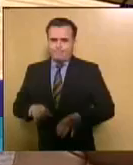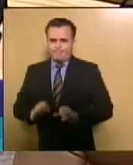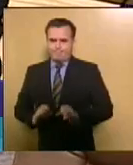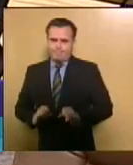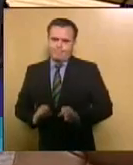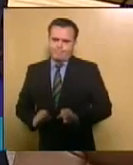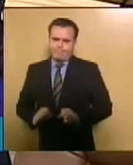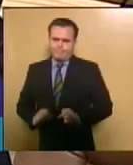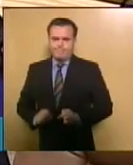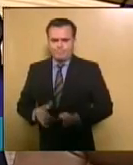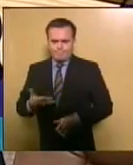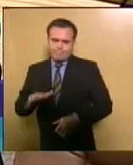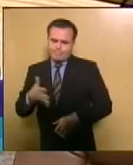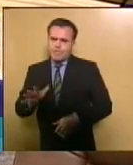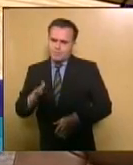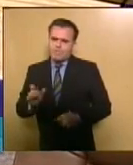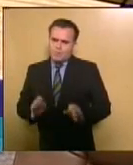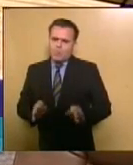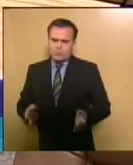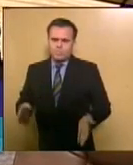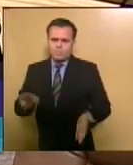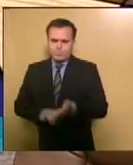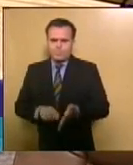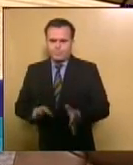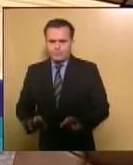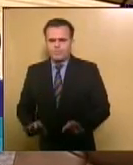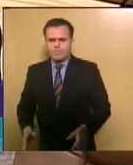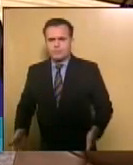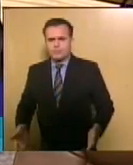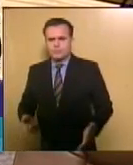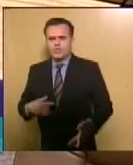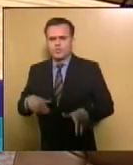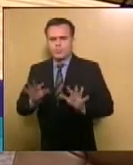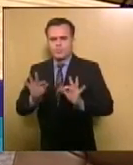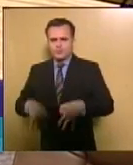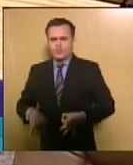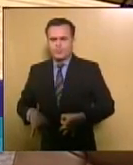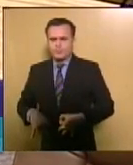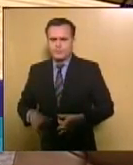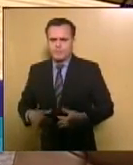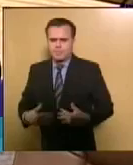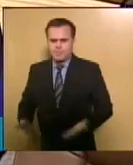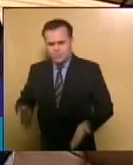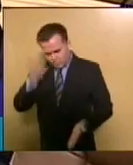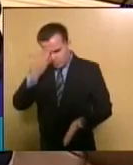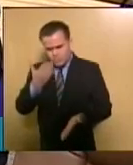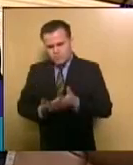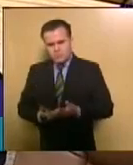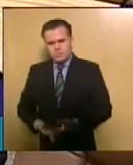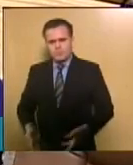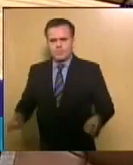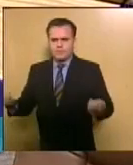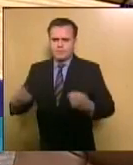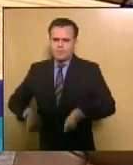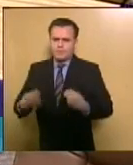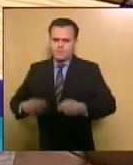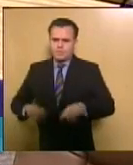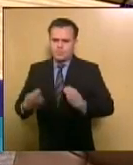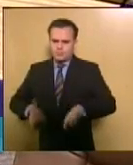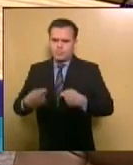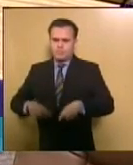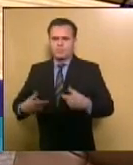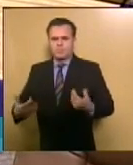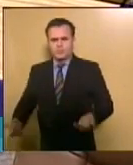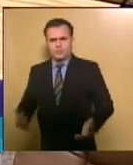um um meio também que a gente poderia estar afirmando e por fim eu acredito que a gente precisa eu sei que a